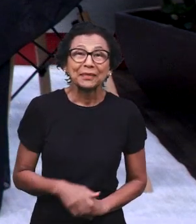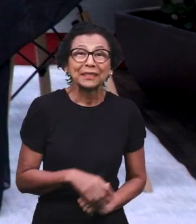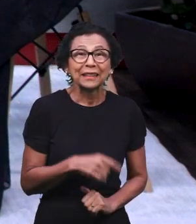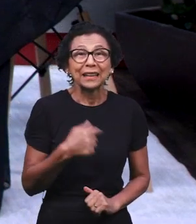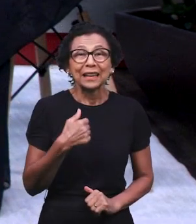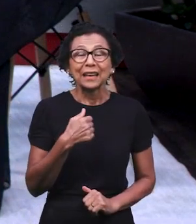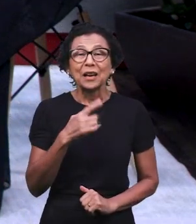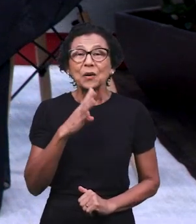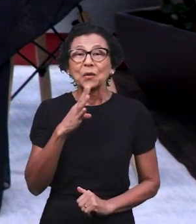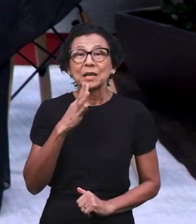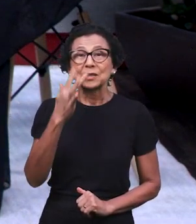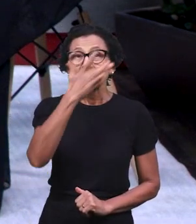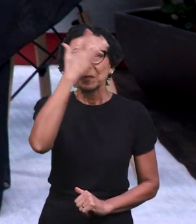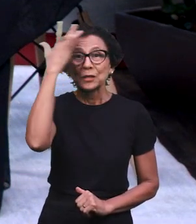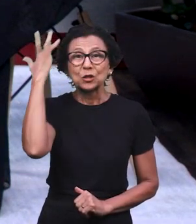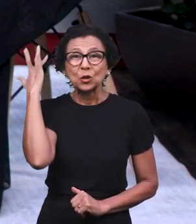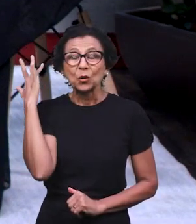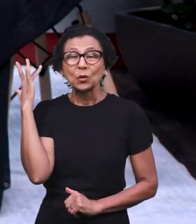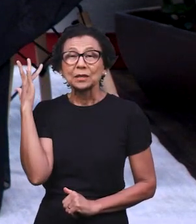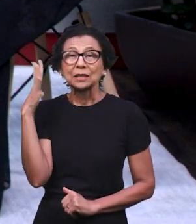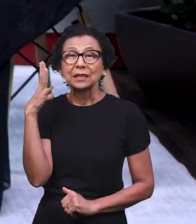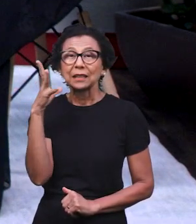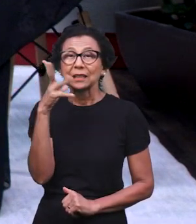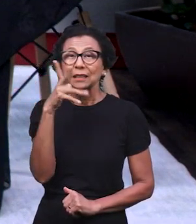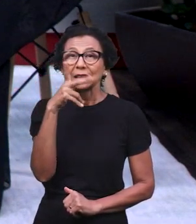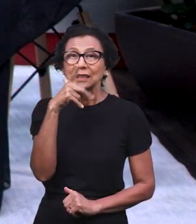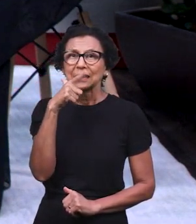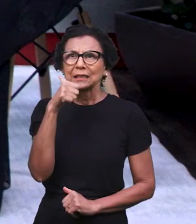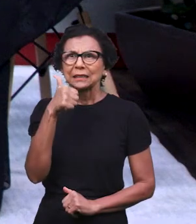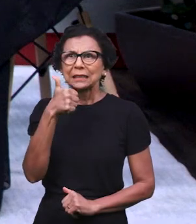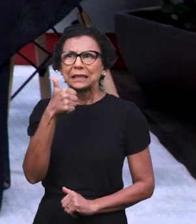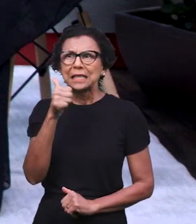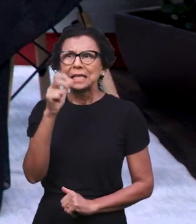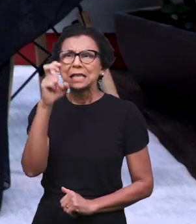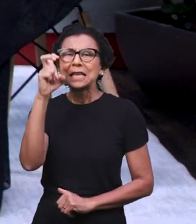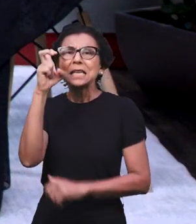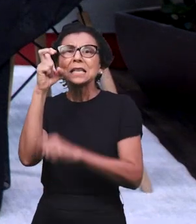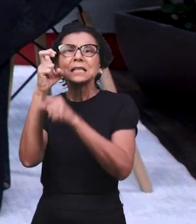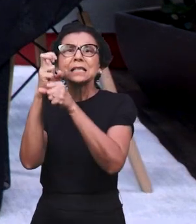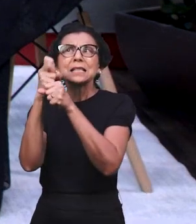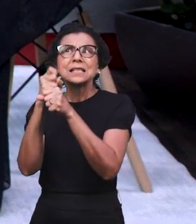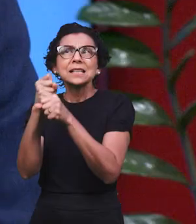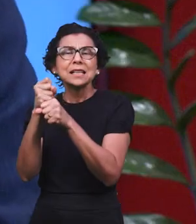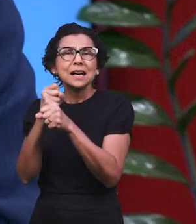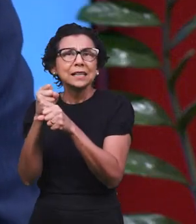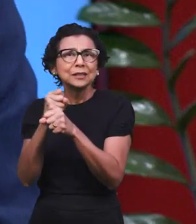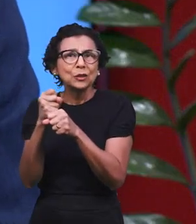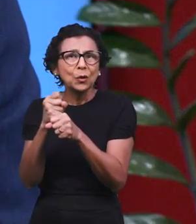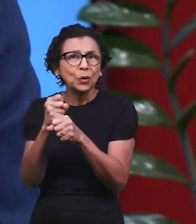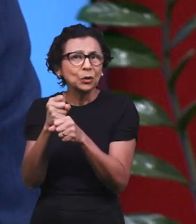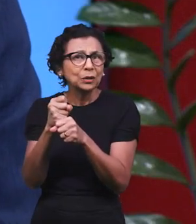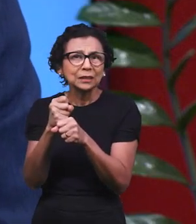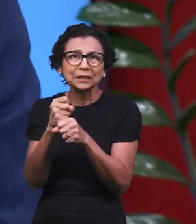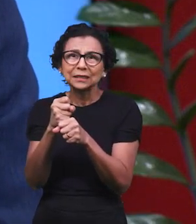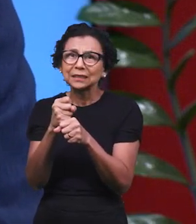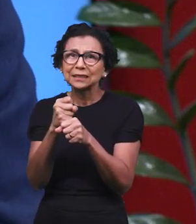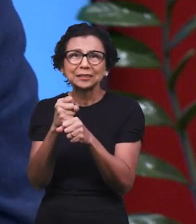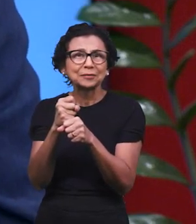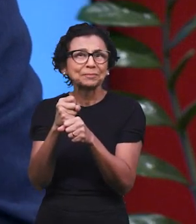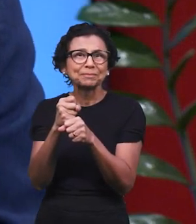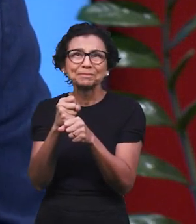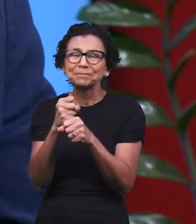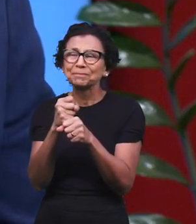Então, assim, porque tá tudo certo. Aí quando a gente faz um raio-x para ver o que tá por baixo, meu Deus, tá muito grave.